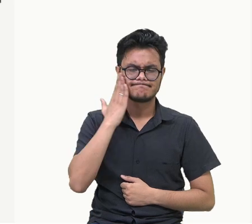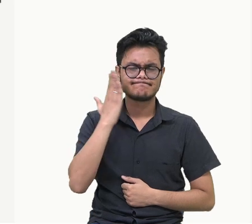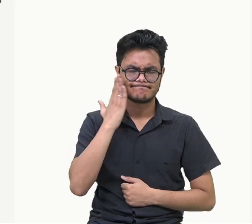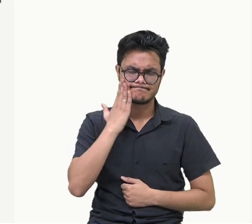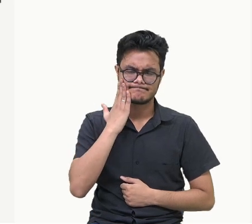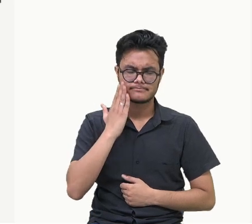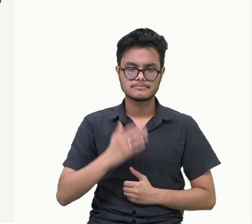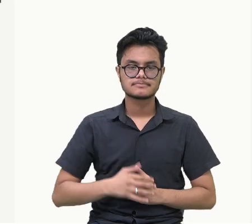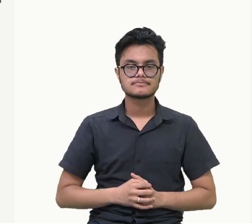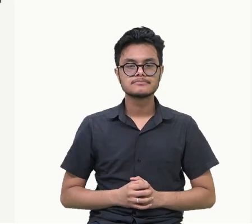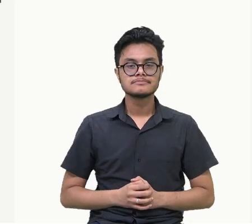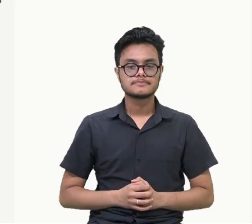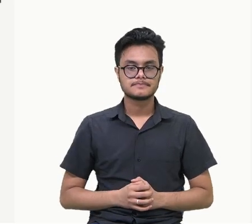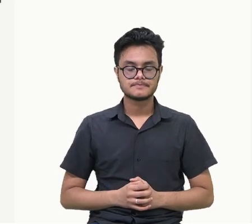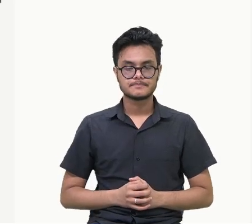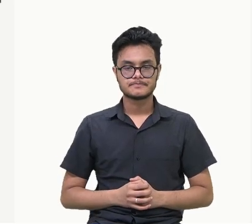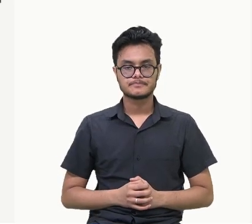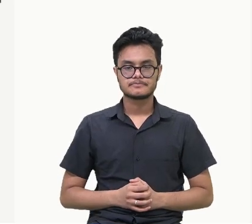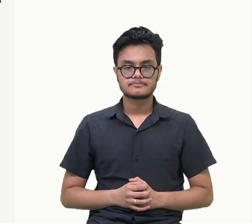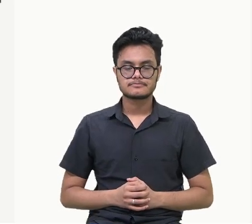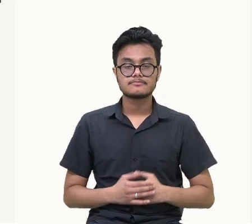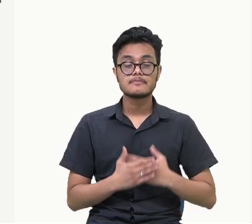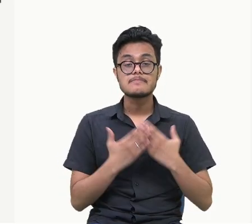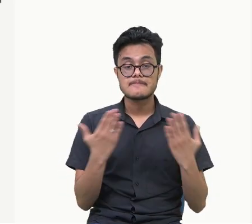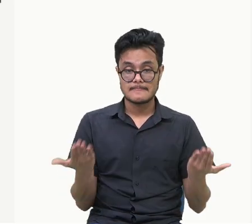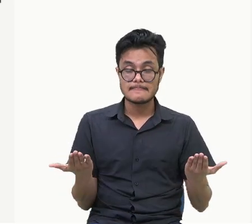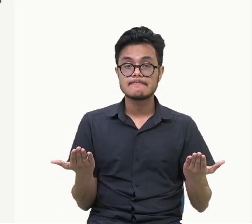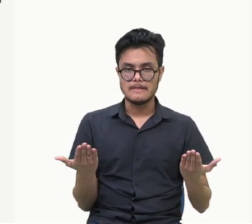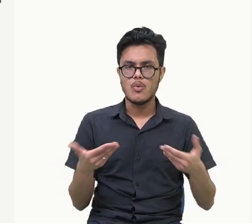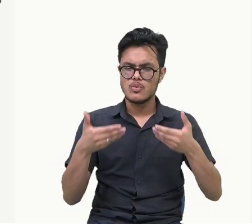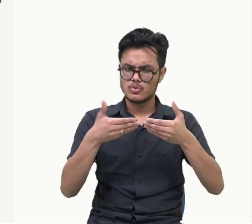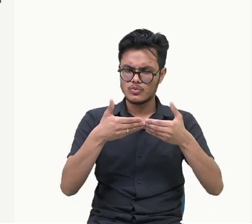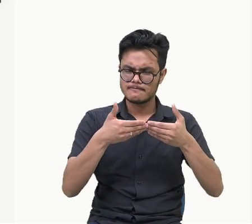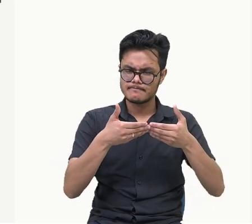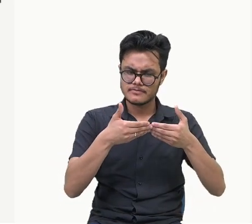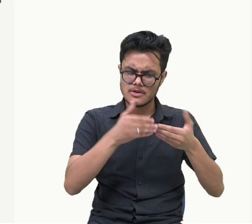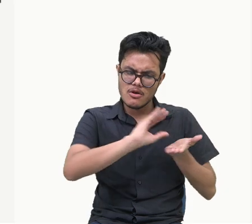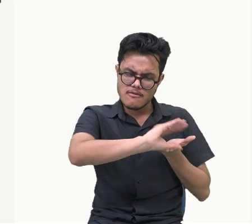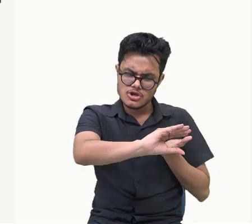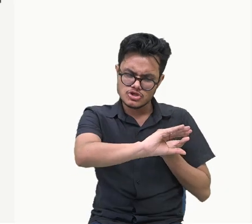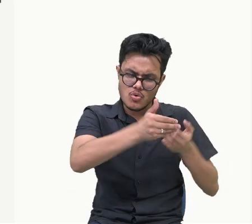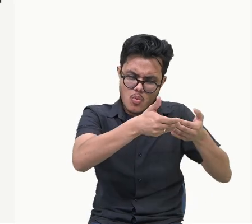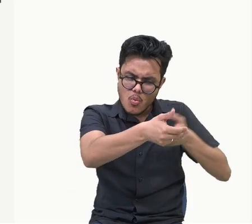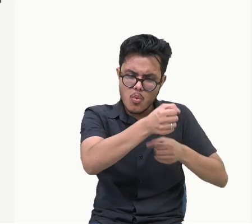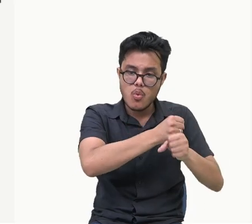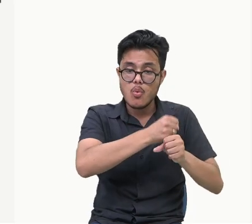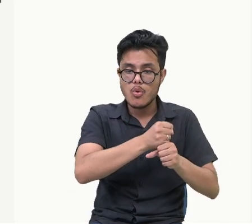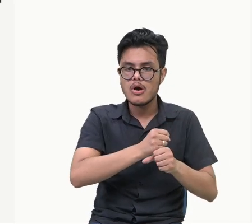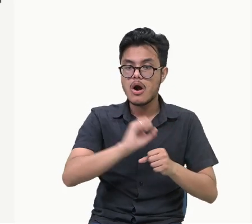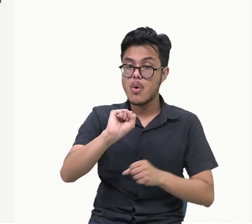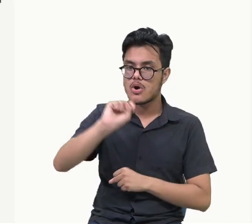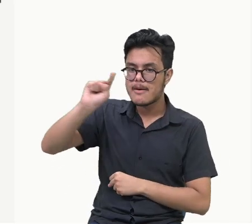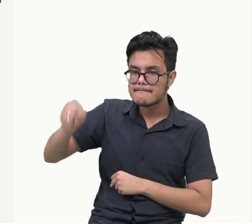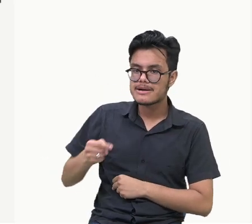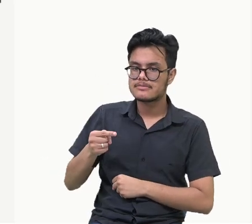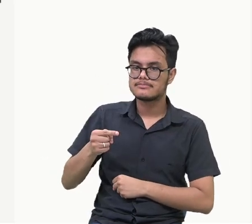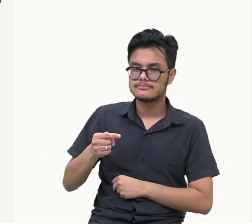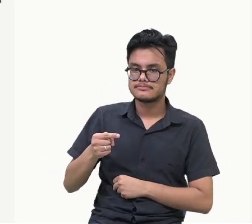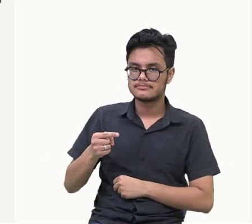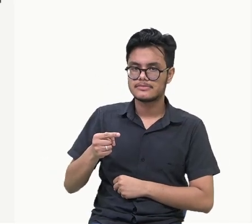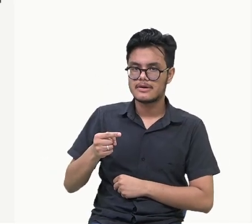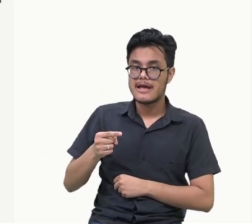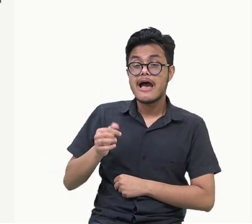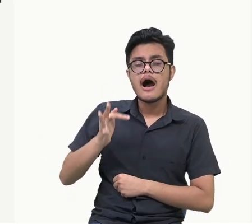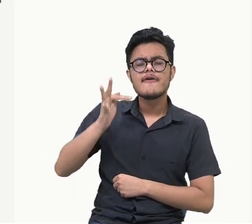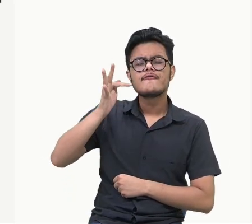ok? Então, no seu primeiro ano, a empresa fabricava ali 8.000